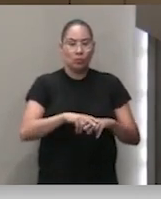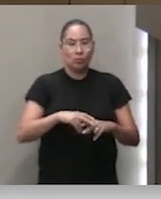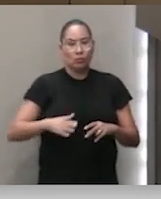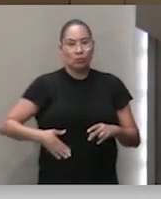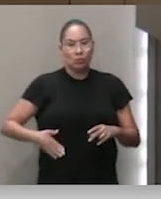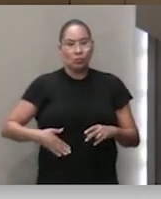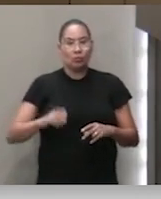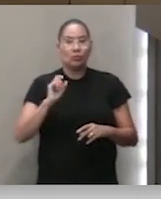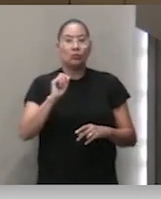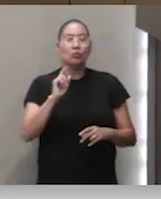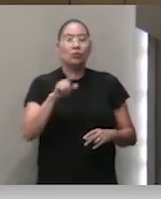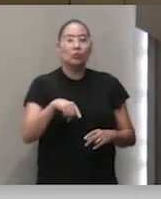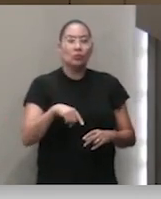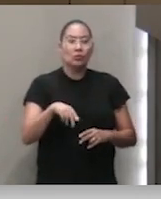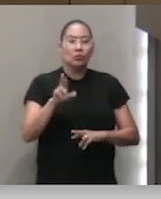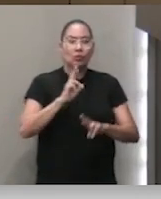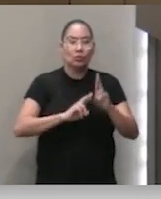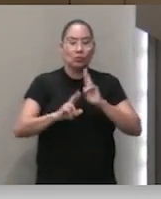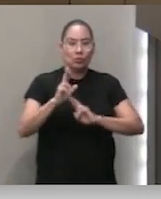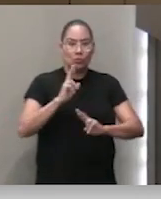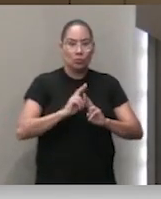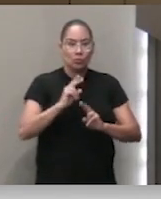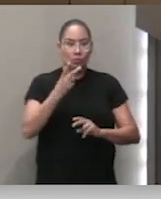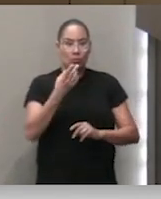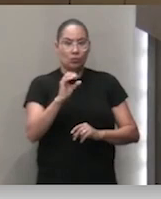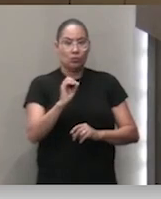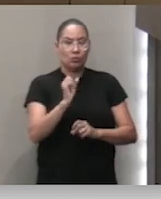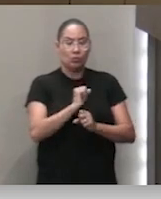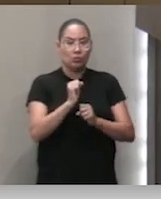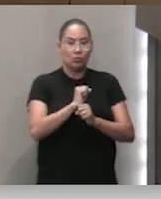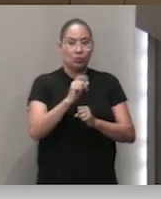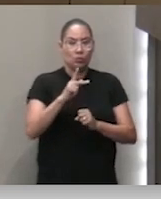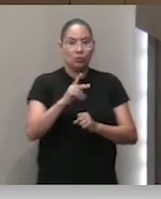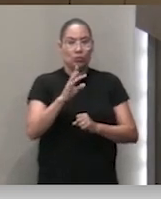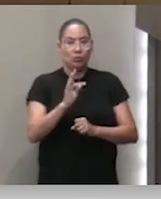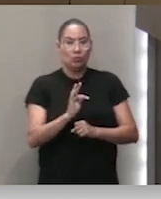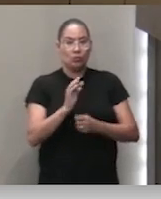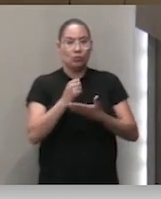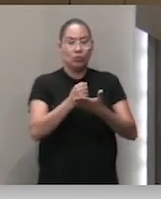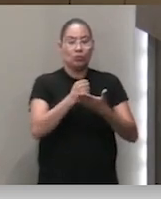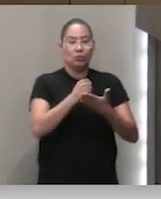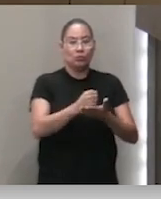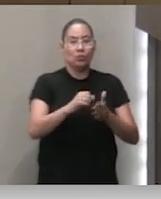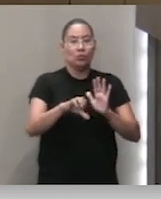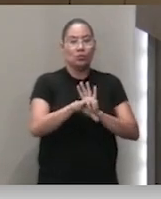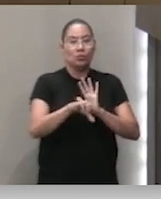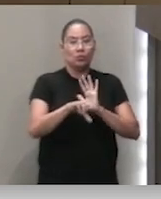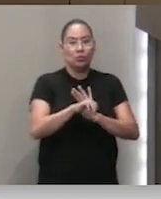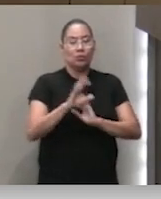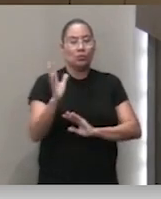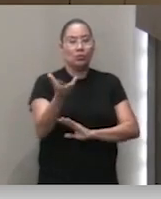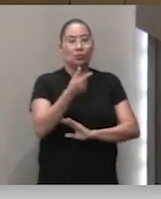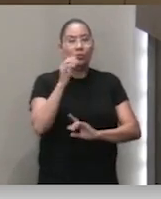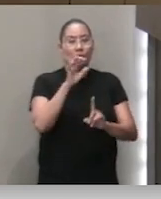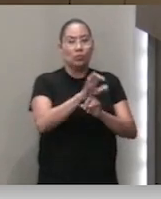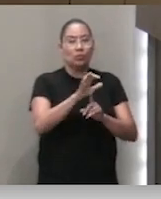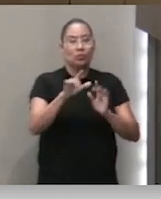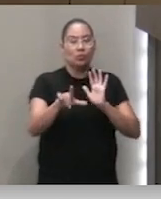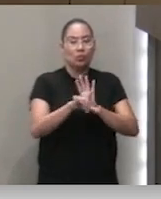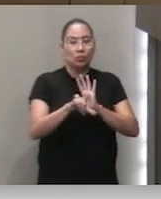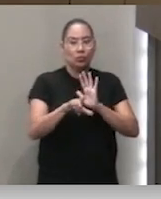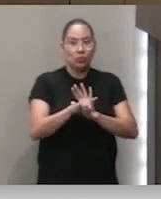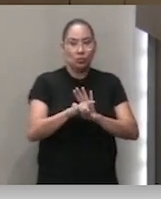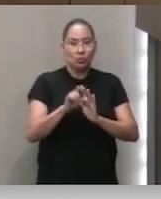aí vem do quê? Resultado de 20 anos do governo PT, apoiadores de bandido, tudo quanto é lei, beneficiando